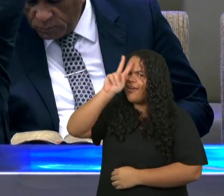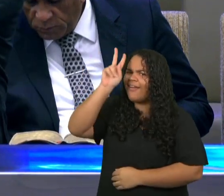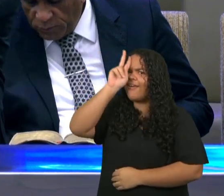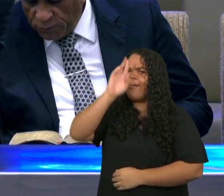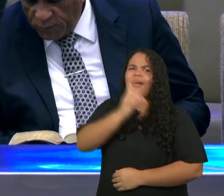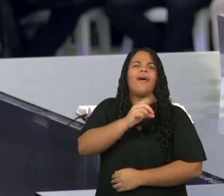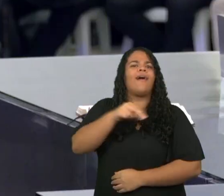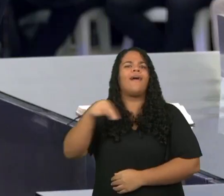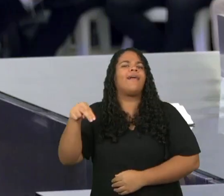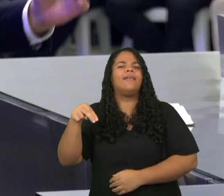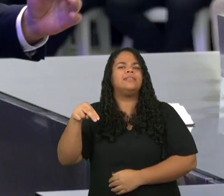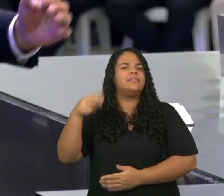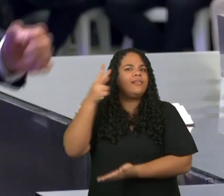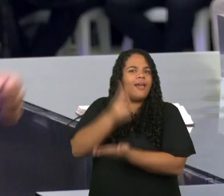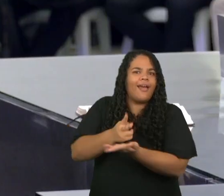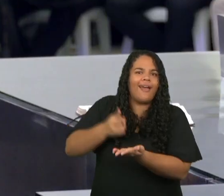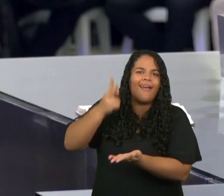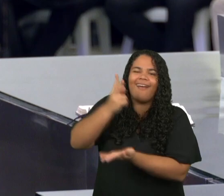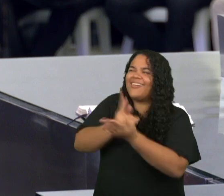quê? Fiel.